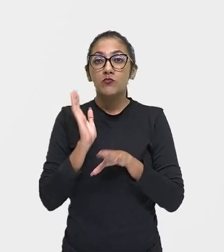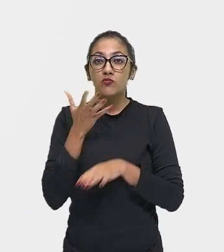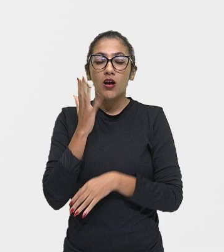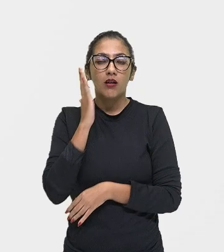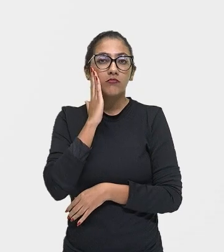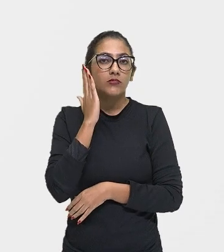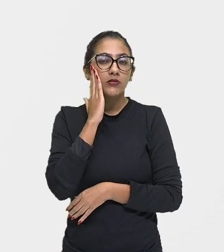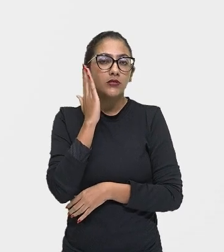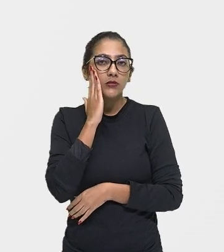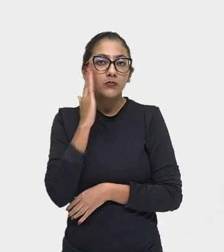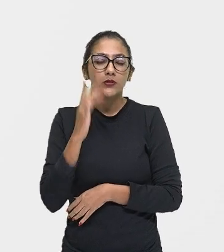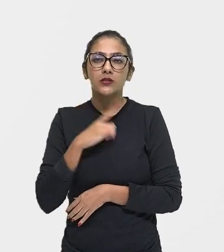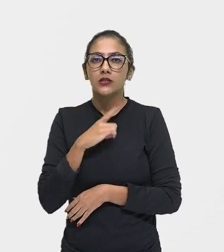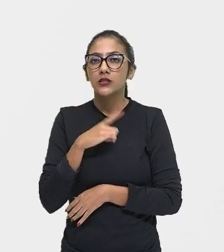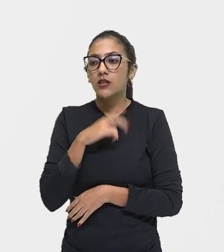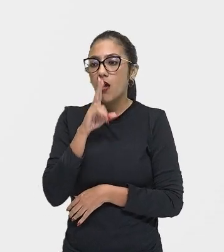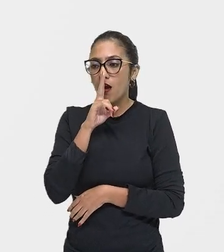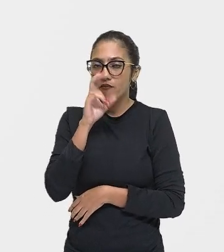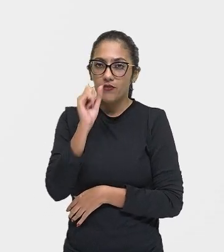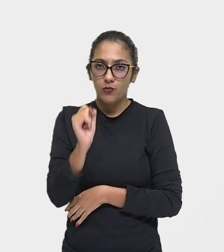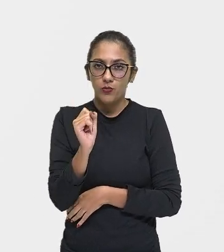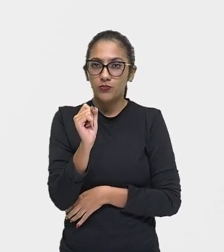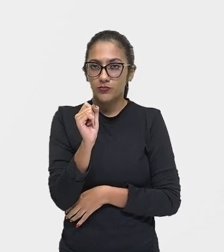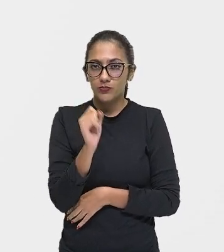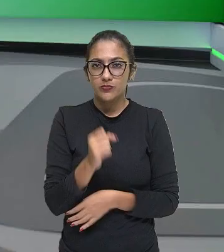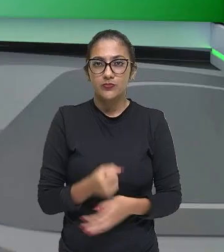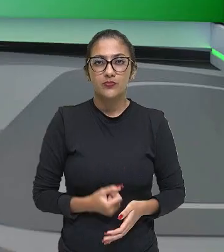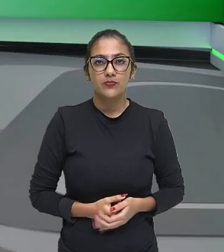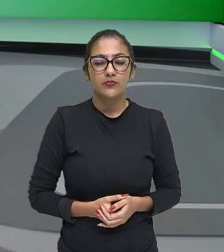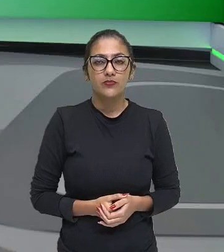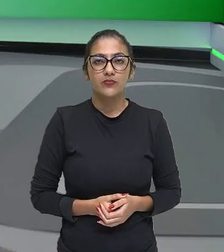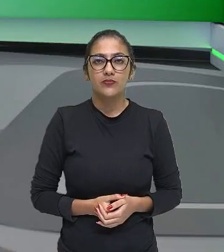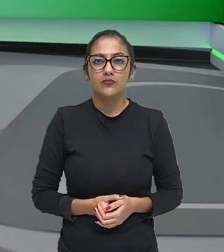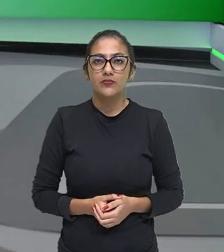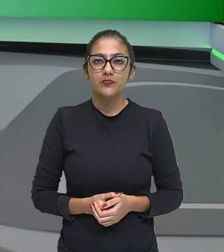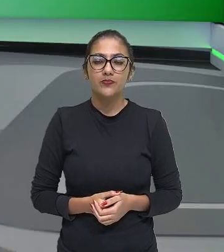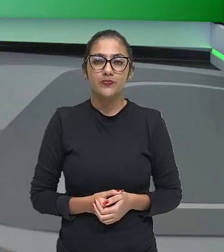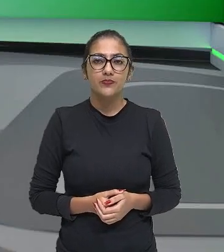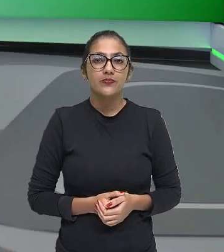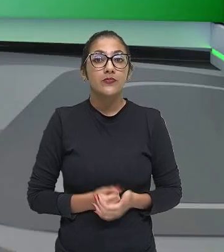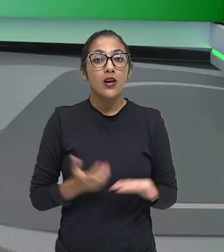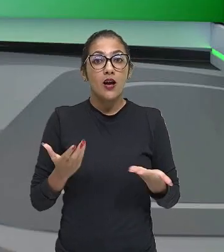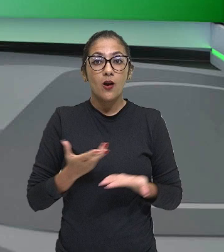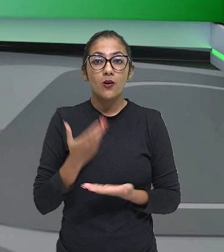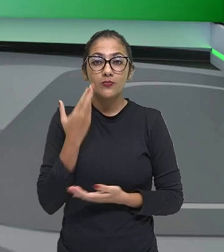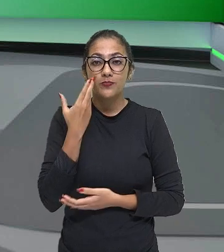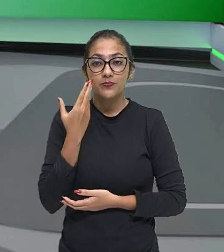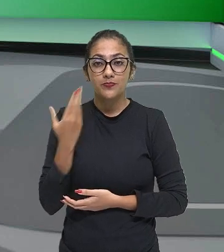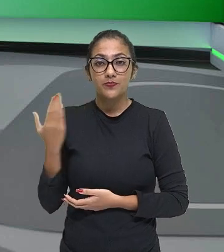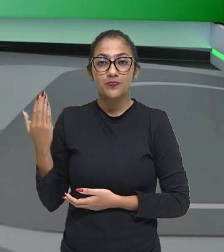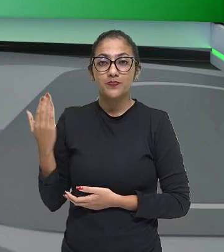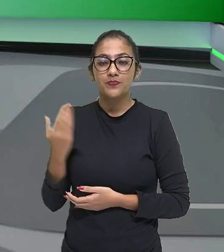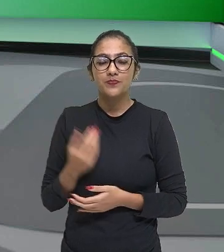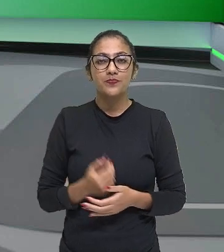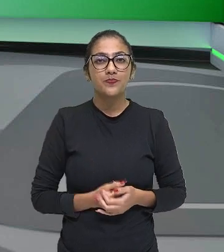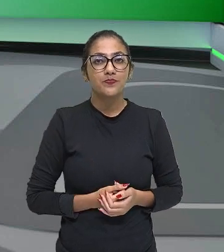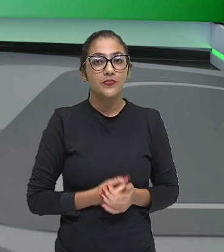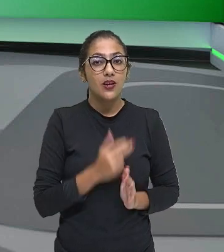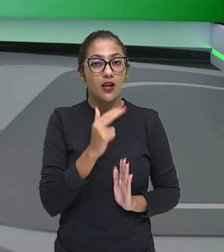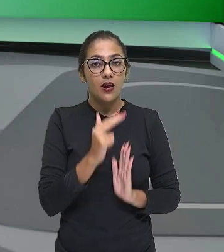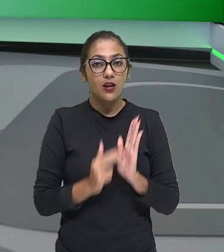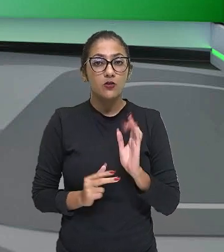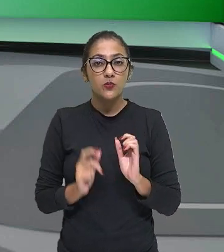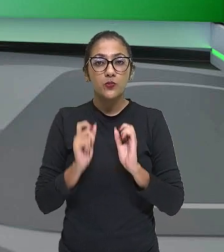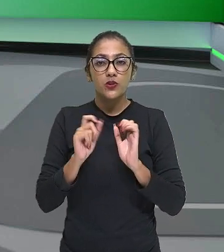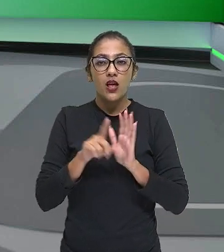uma força aplicada. Muito bem. E agora nós temos o seguinte, olha aqui, na dinâmica envolvida